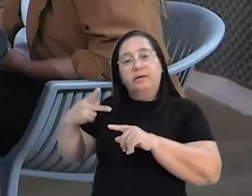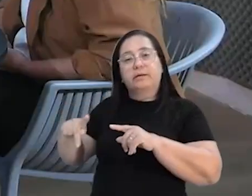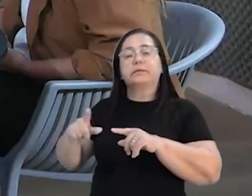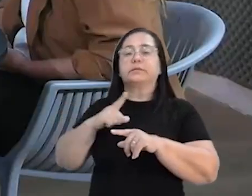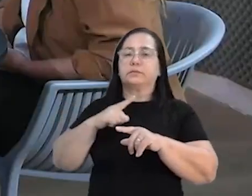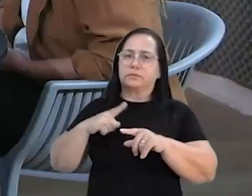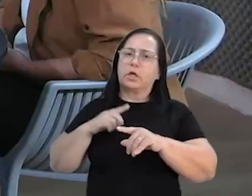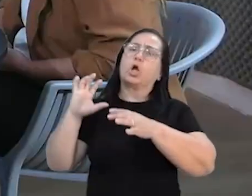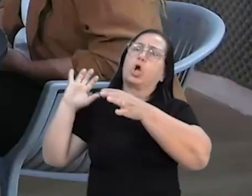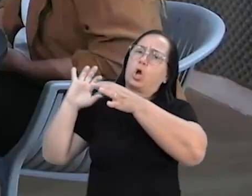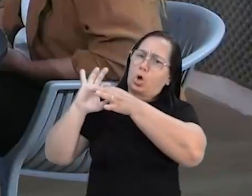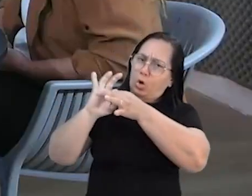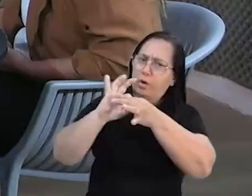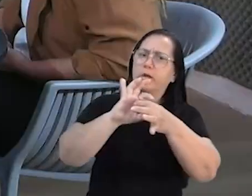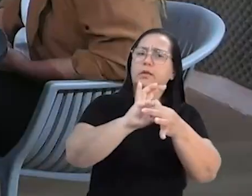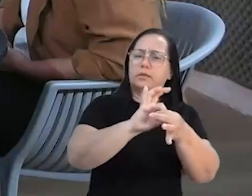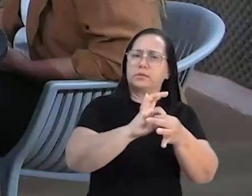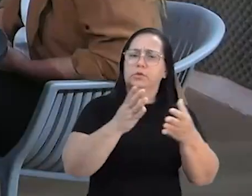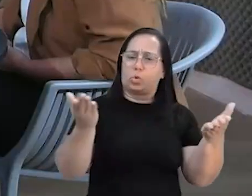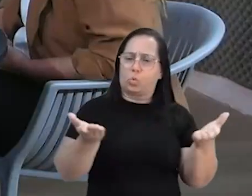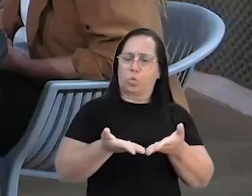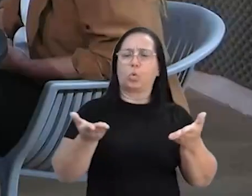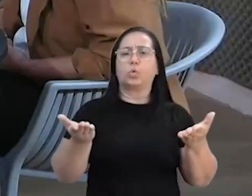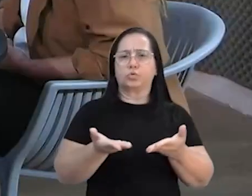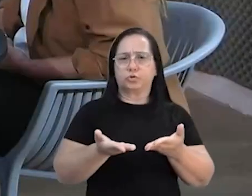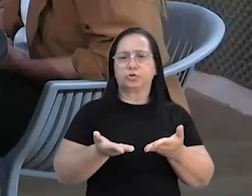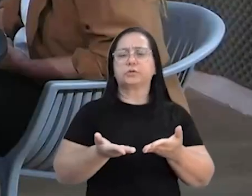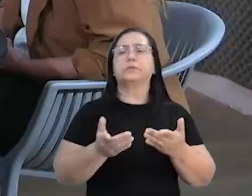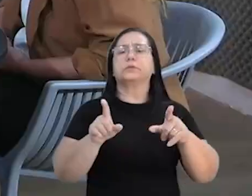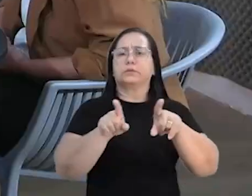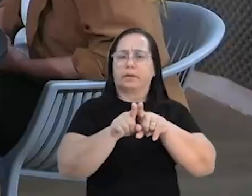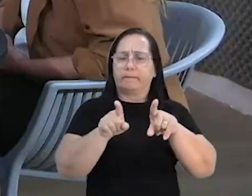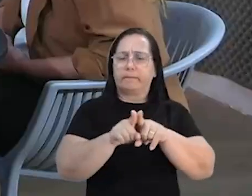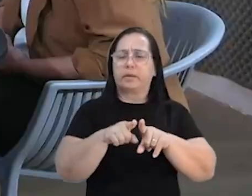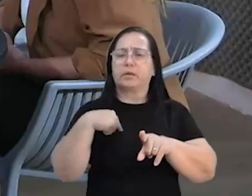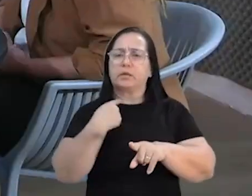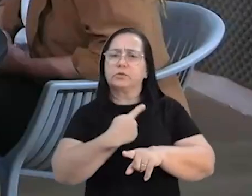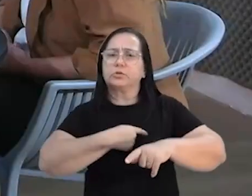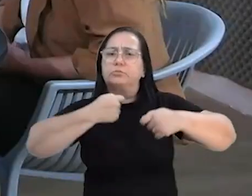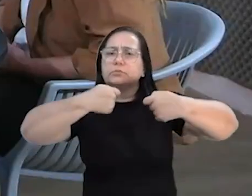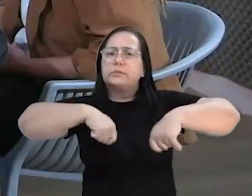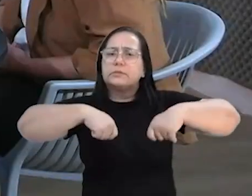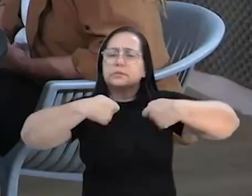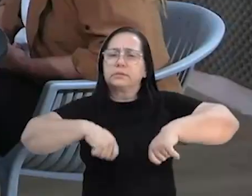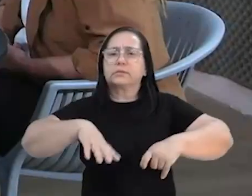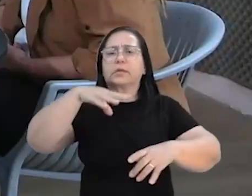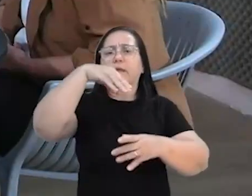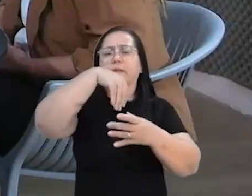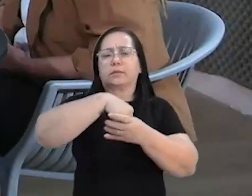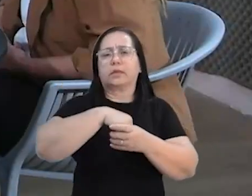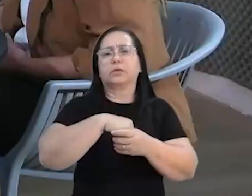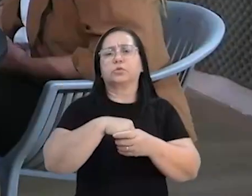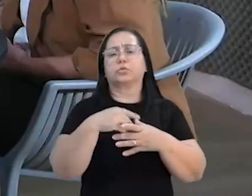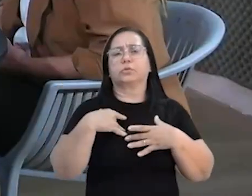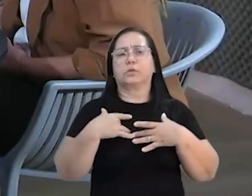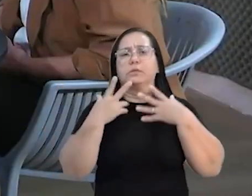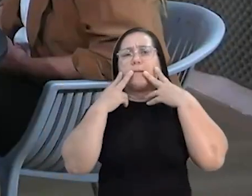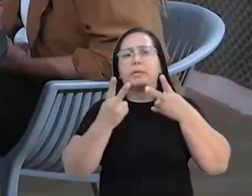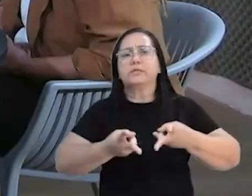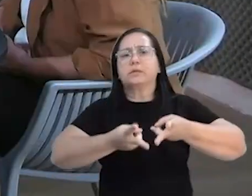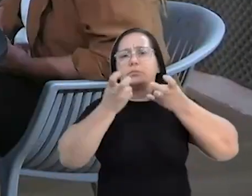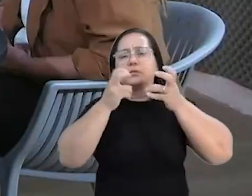tem coerência também com o que a gente vive hoje e com a necessidade do que a gente tem, né, dentro dessa ótica do